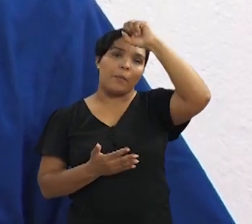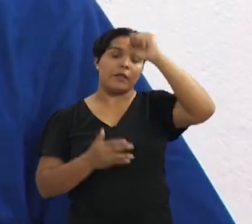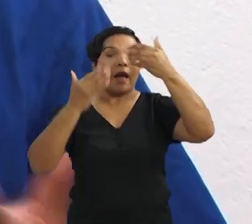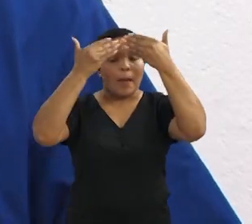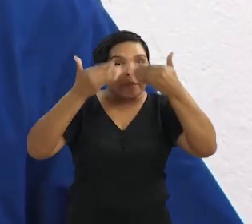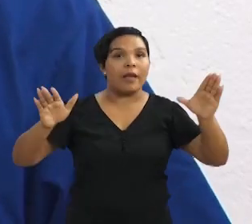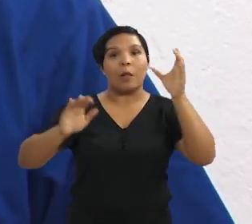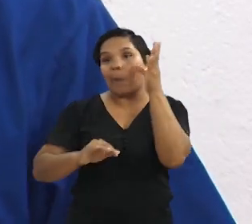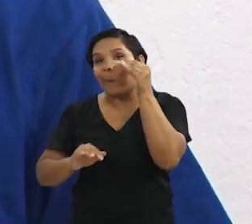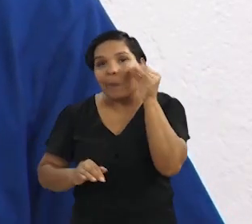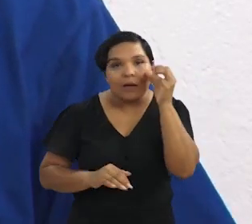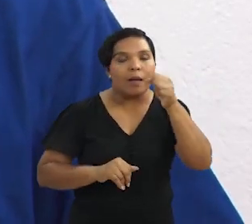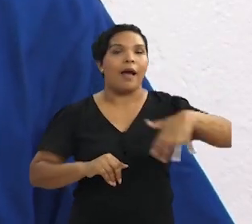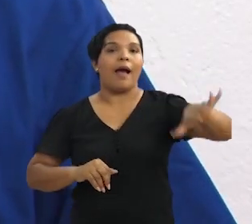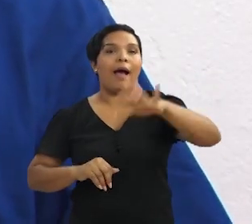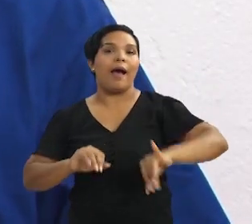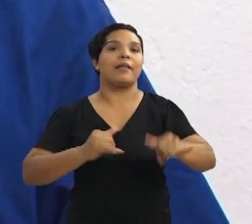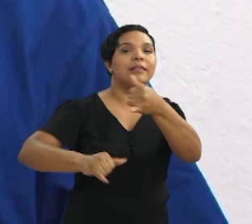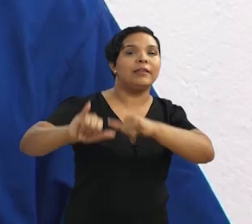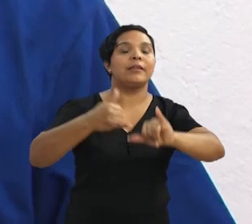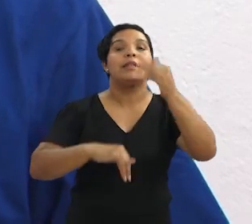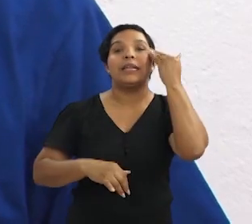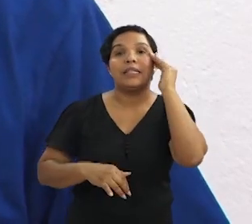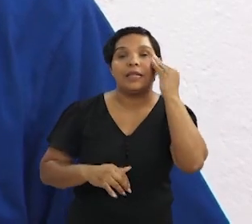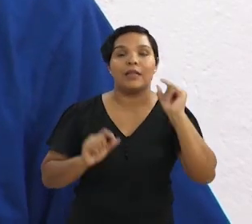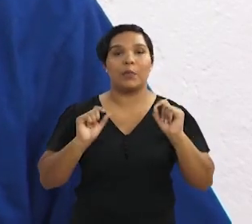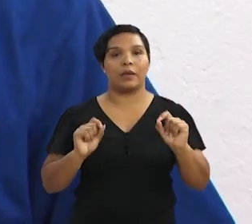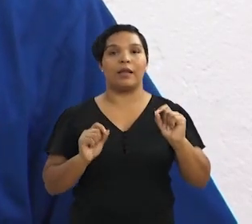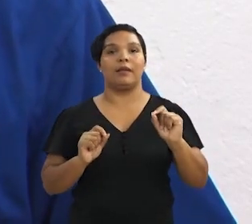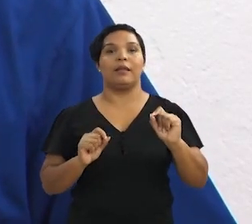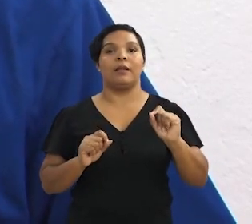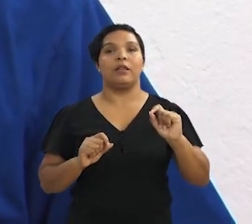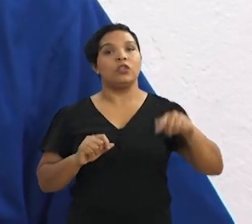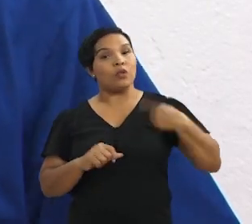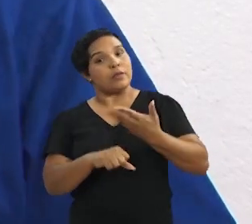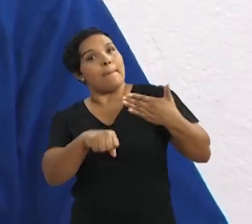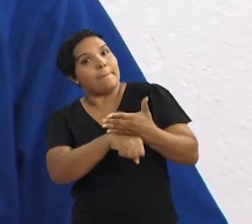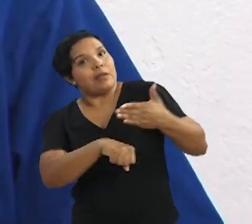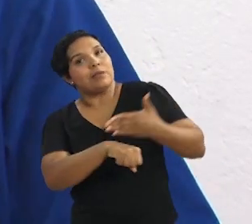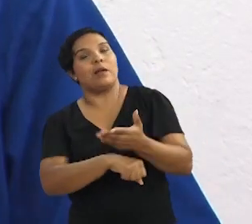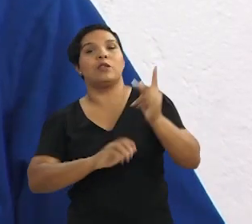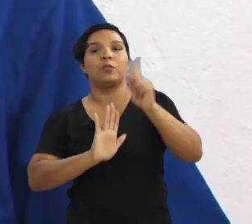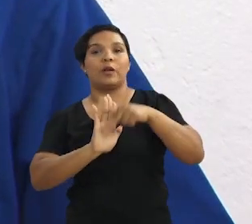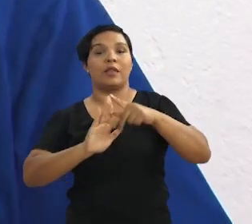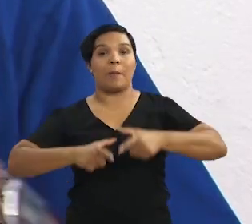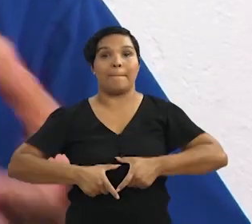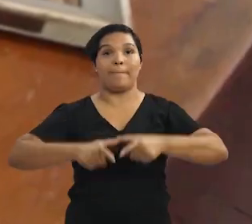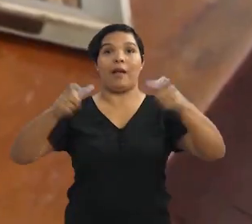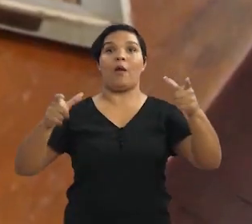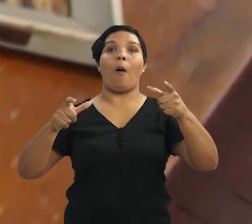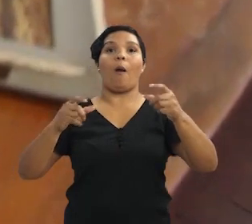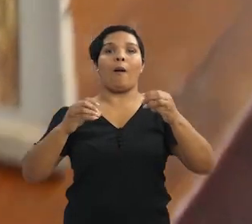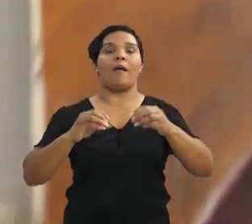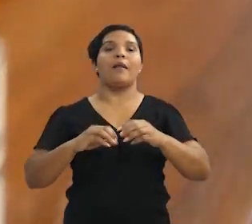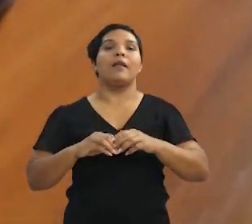mais, né, estar aberto, estar com curiosidade para essas áreas e entender que quando a gente está participando de um projeto muito maior,